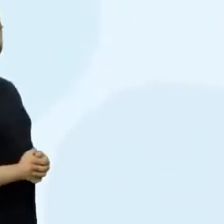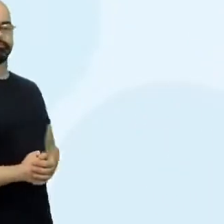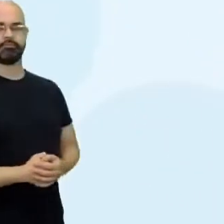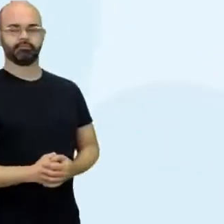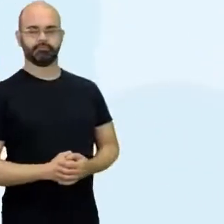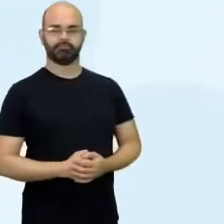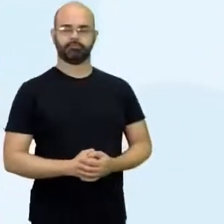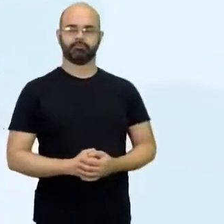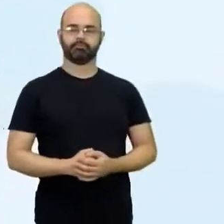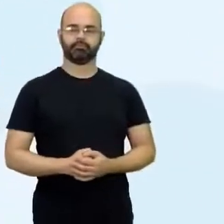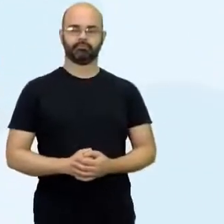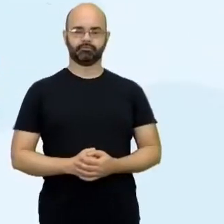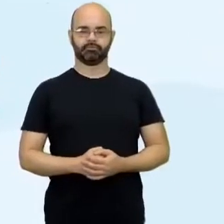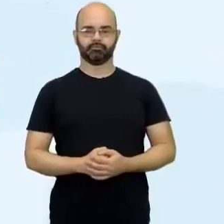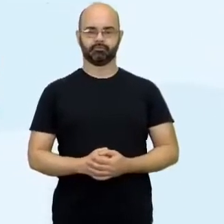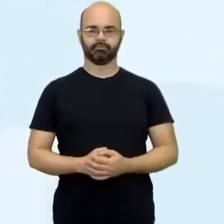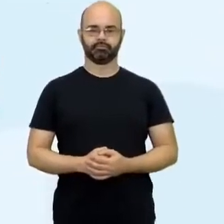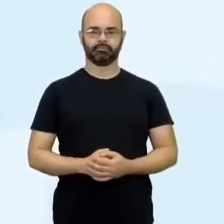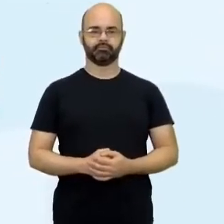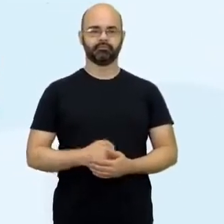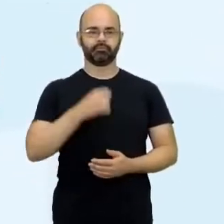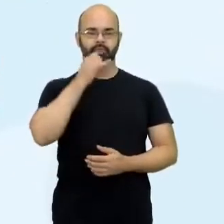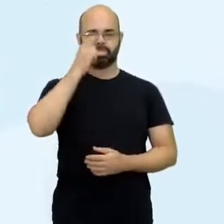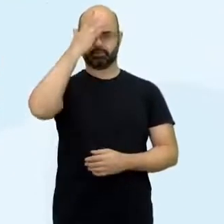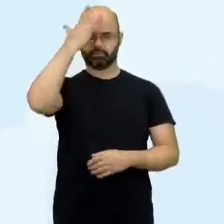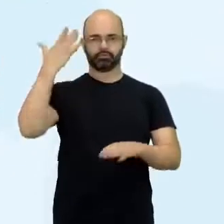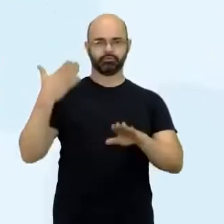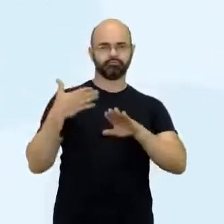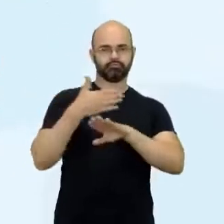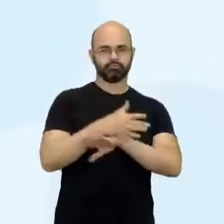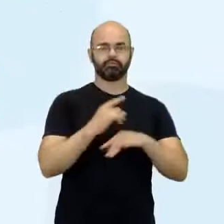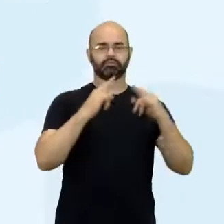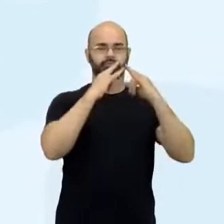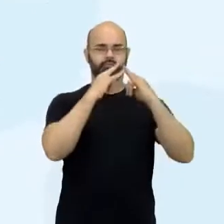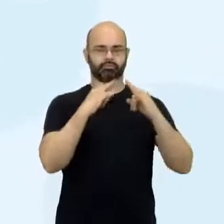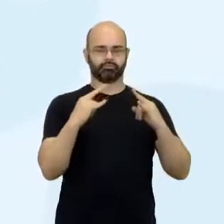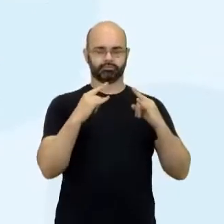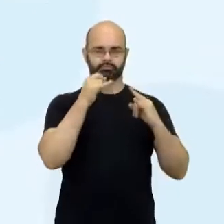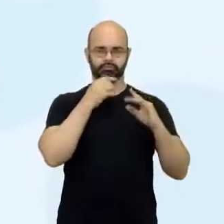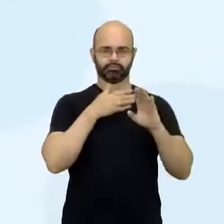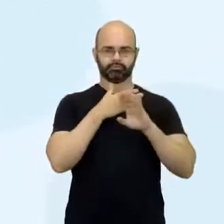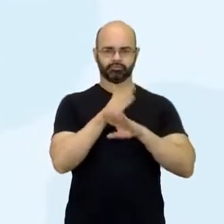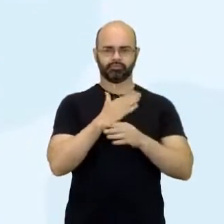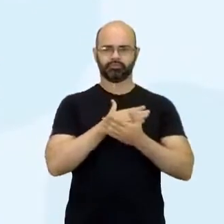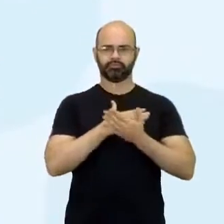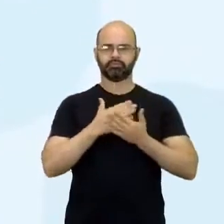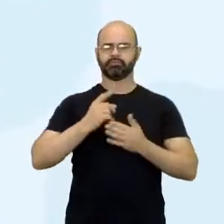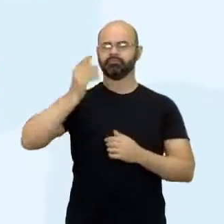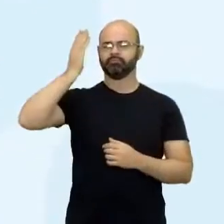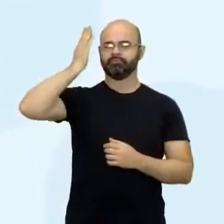Quando o artista entra no Circo Imperial da China, ele fica muito, muito famoso. Ele fica famosão,